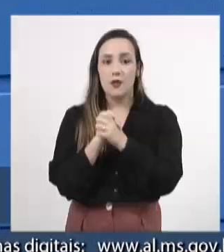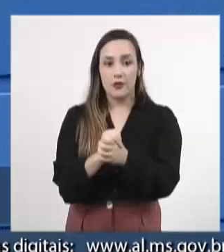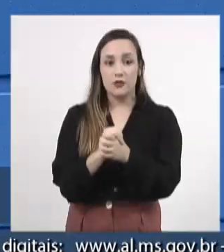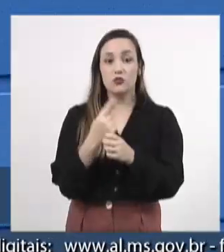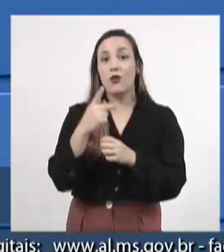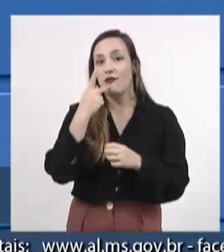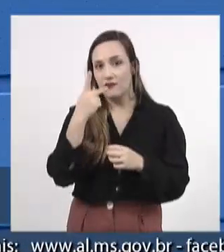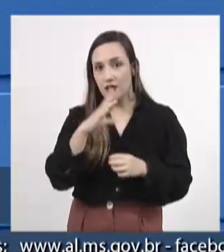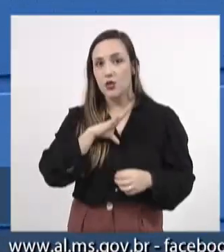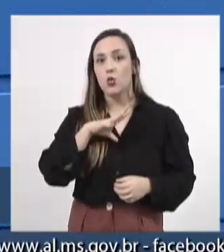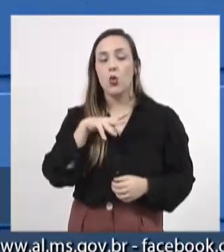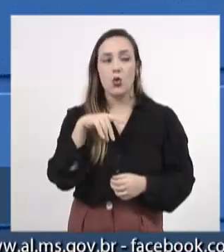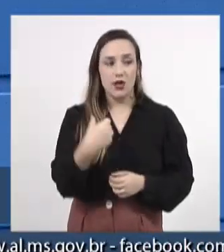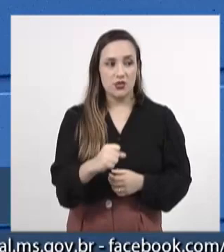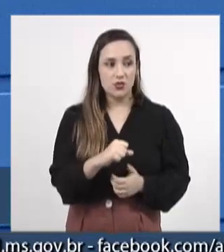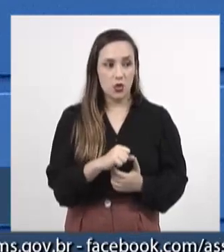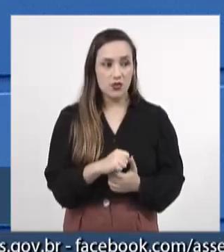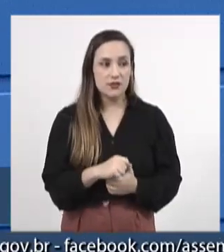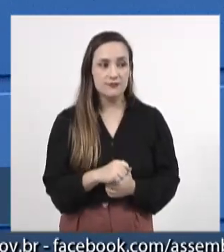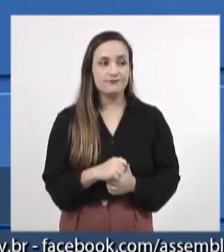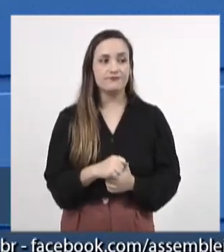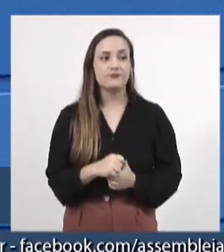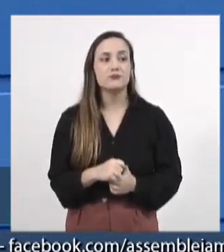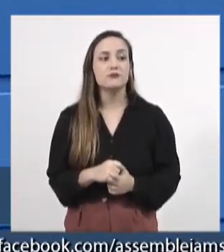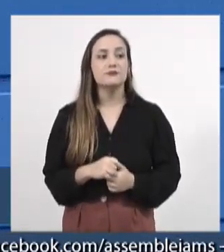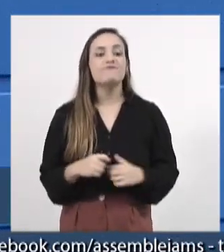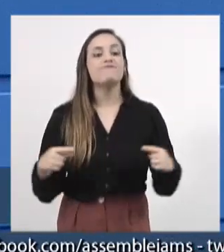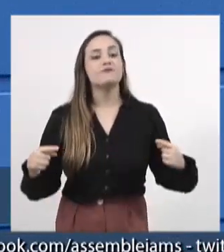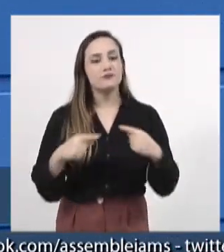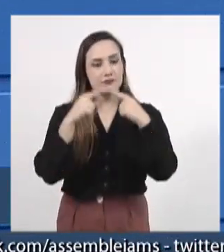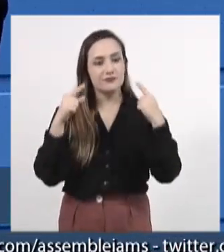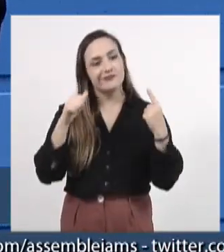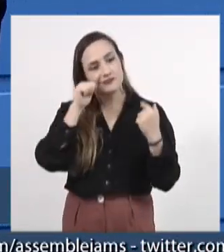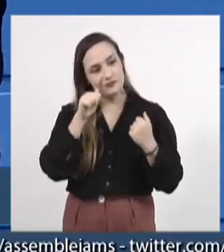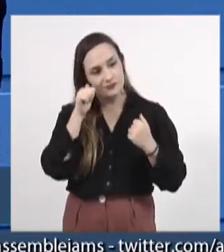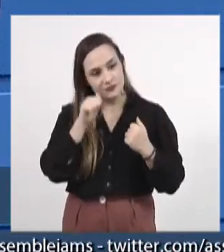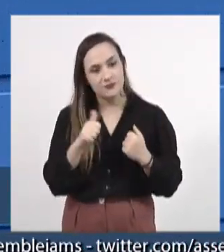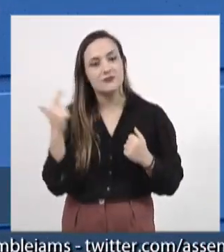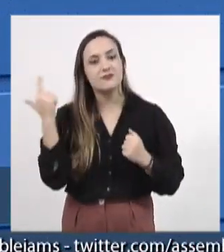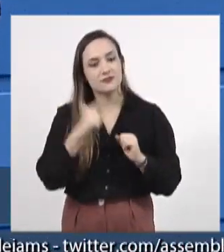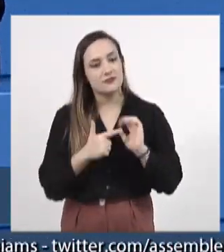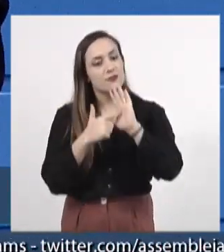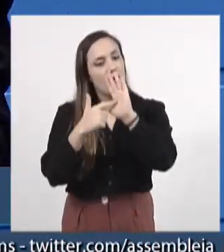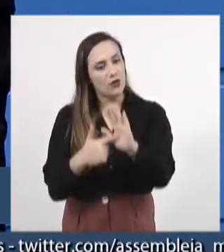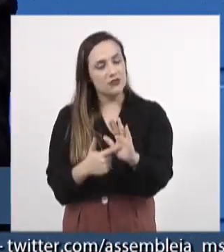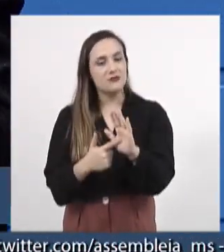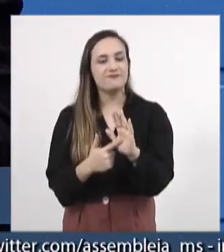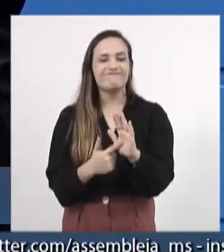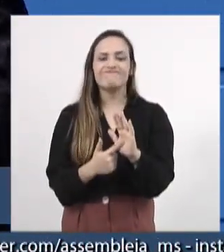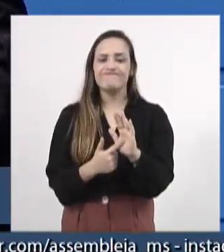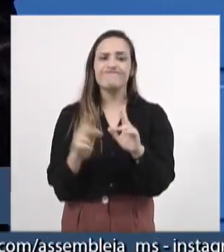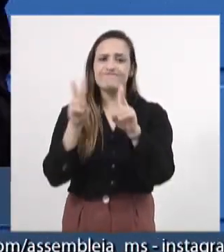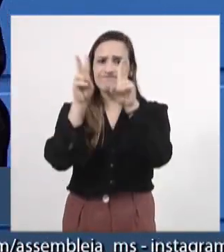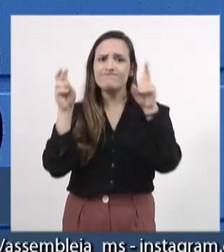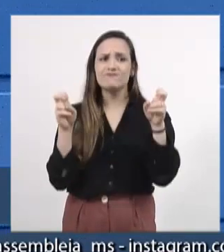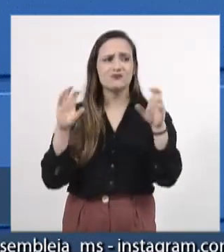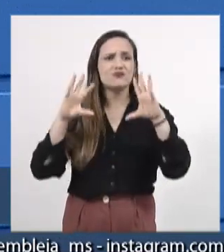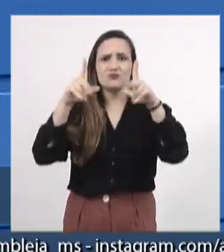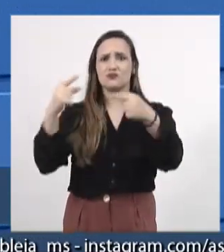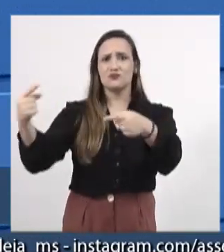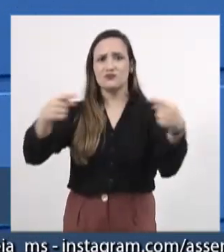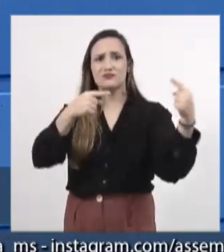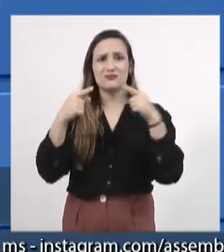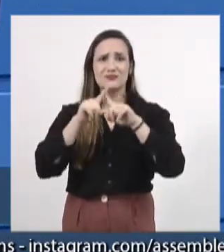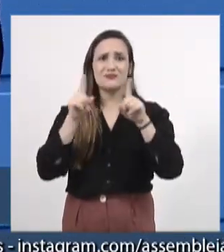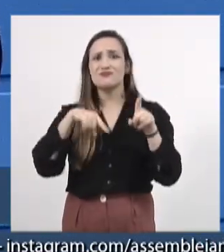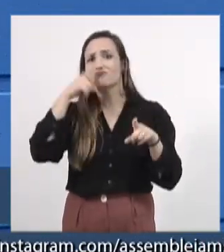pronunciamento corajoso, sensível, próprio das mulheres, que faz em torno de um tema que todo mundo discute, mas não